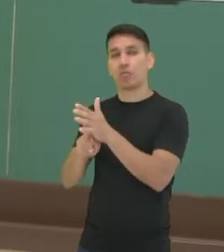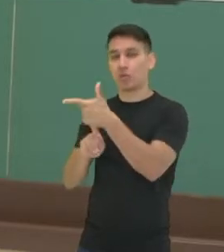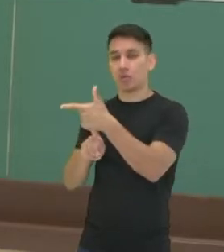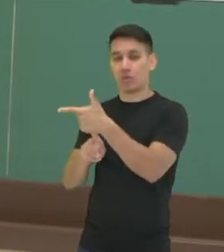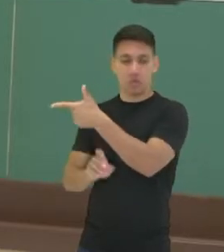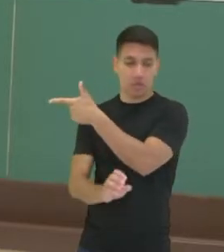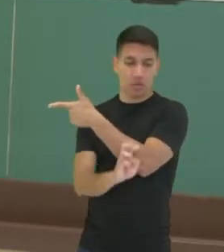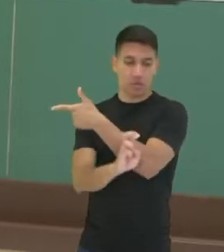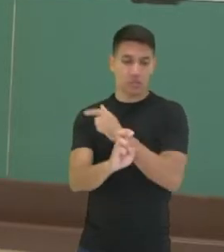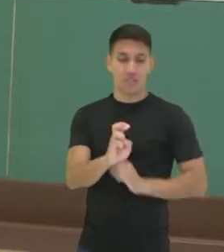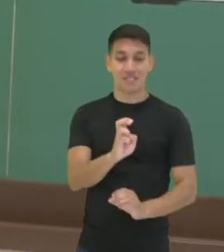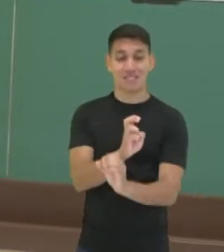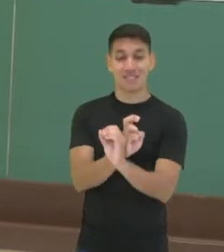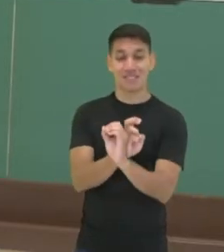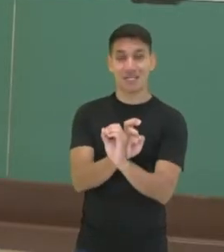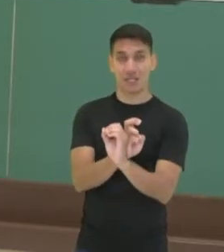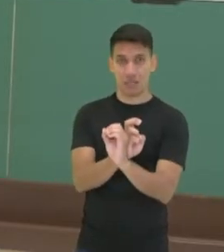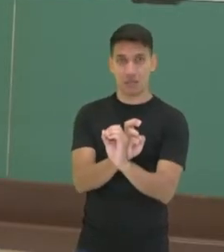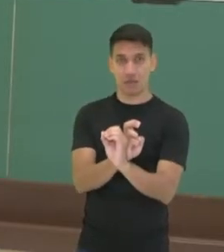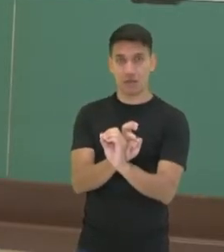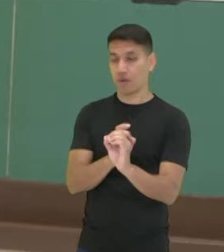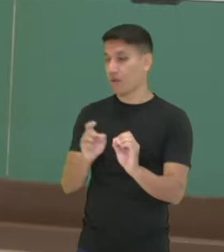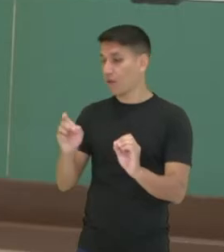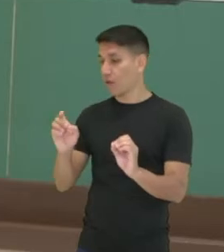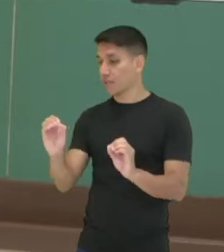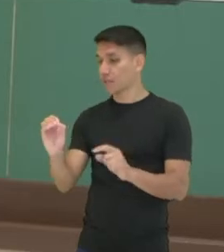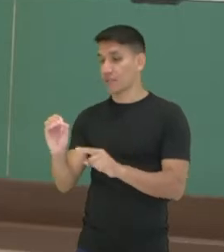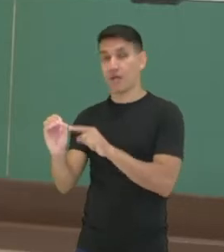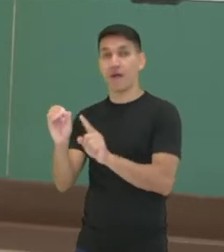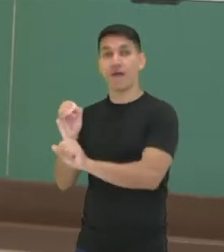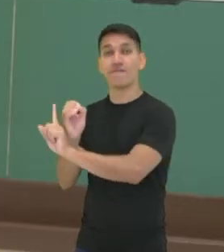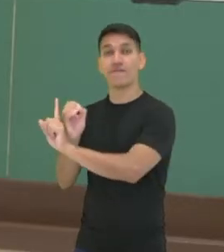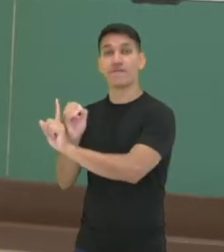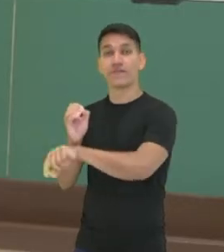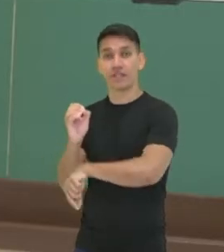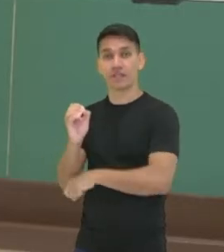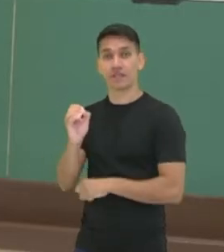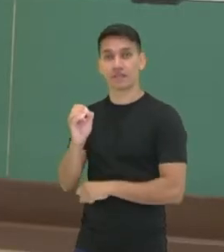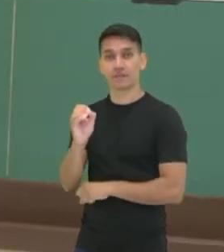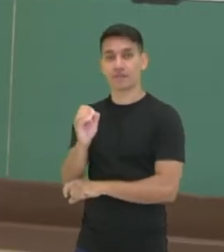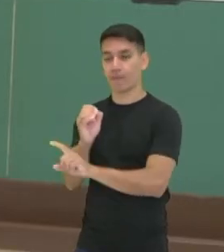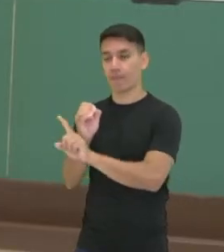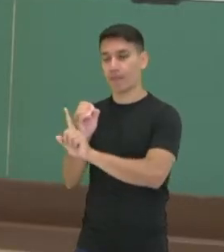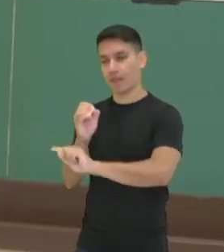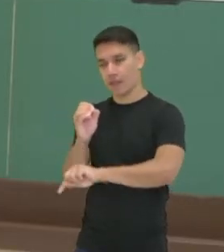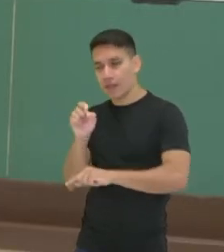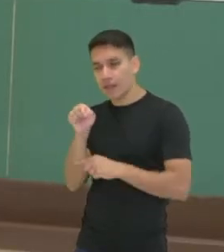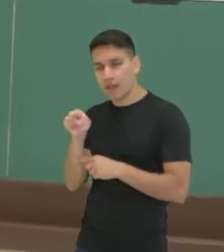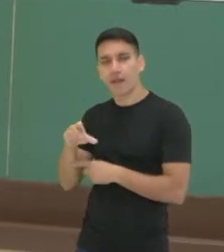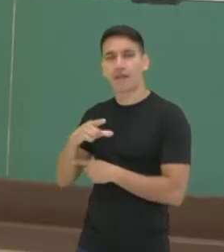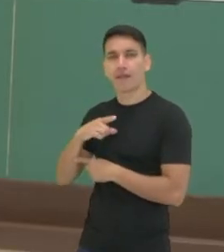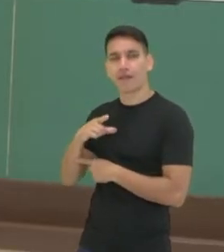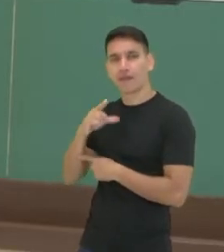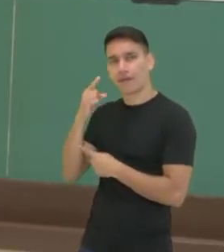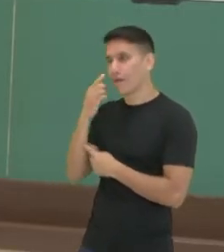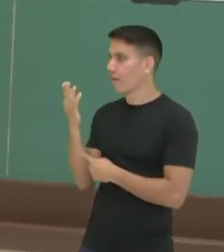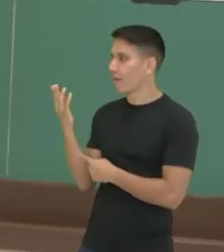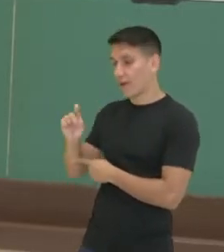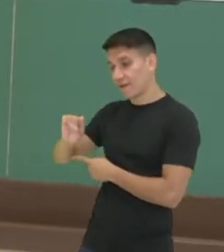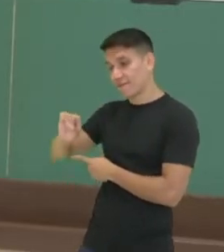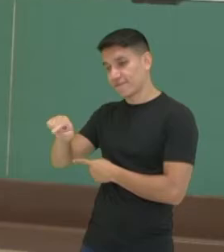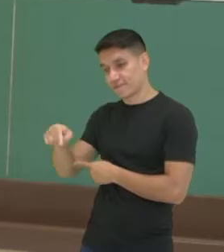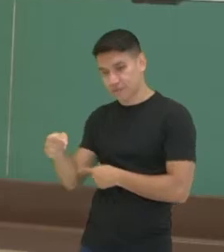lado do 5, colocar a vírgula lá no resultado que nós vamos obter. Aí, vamos continuar essa